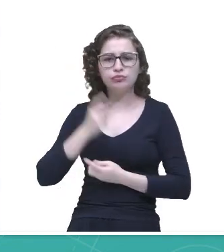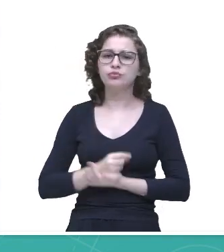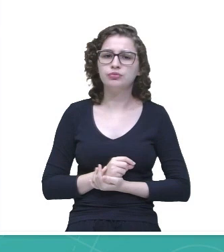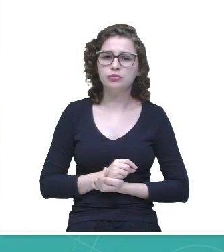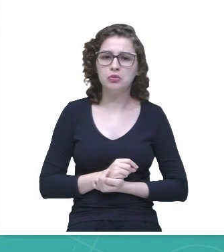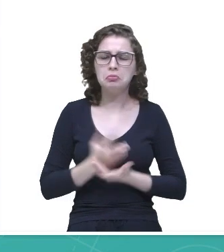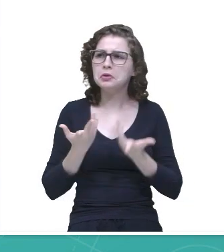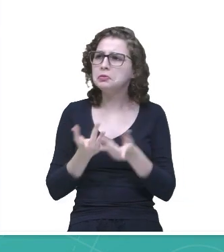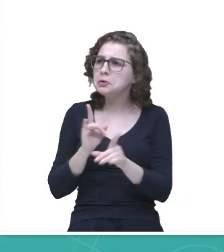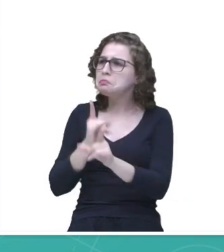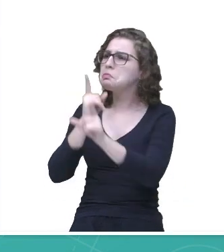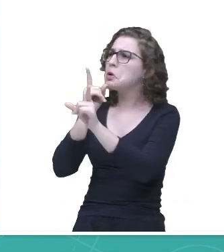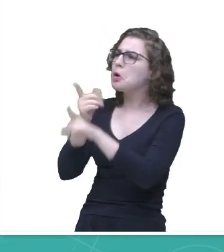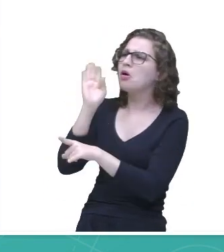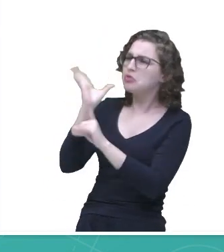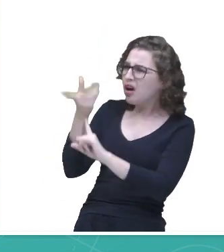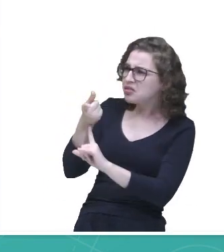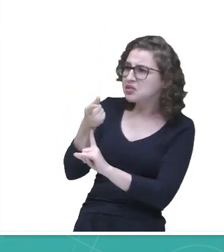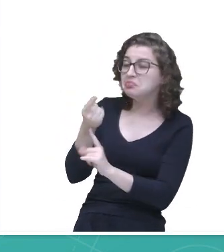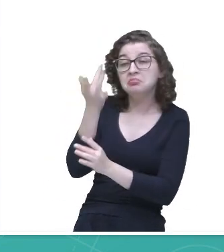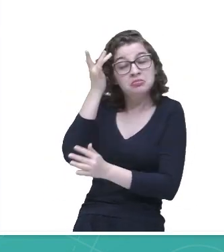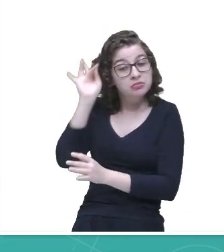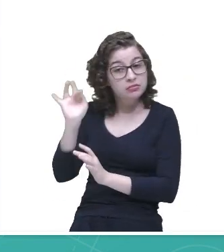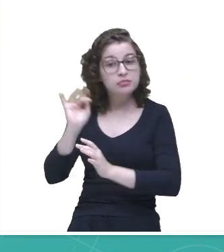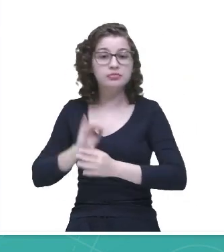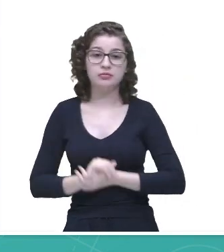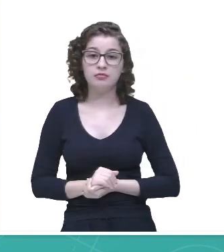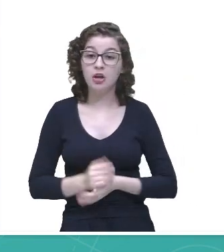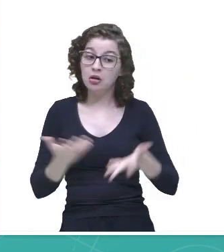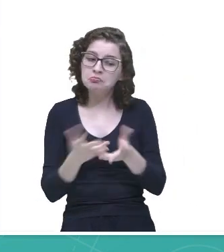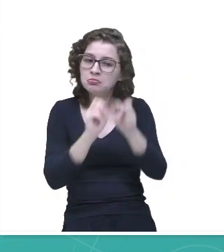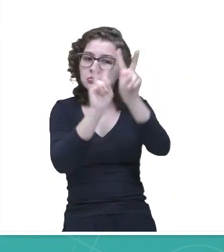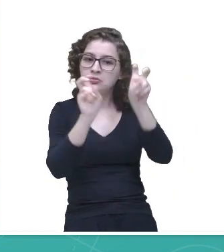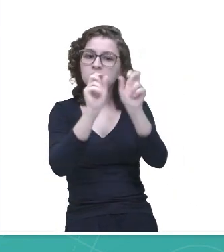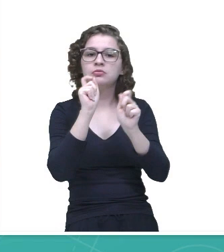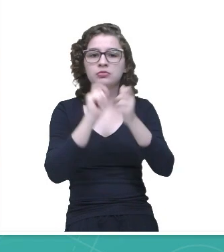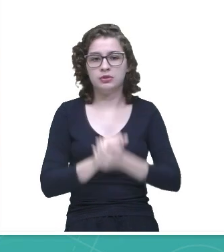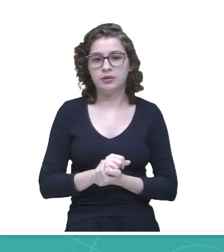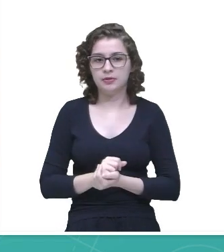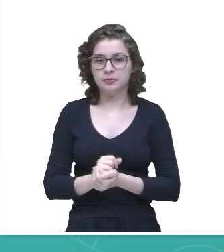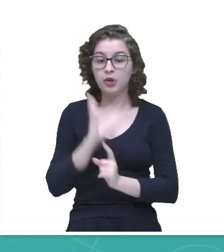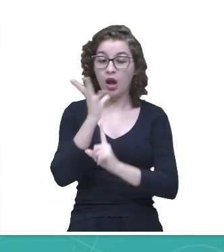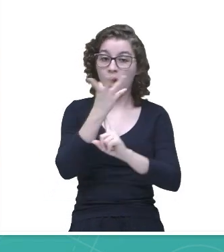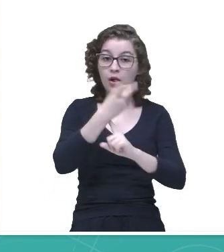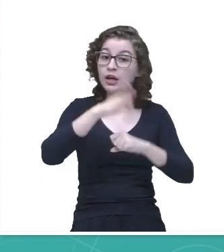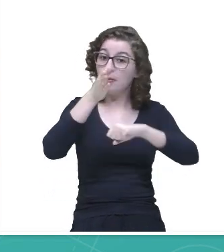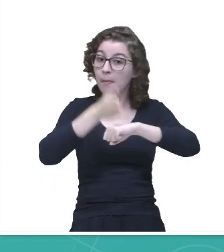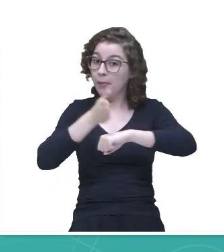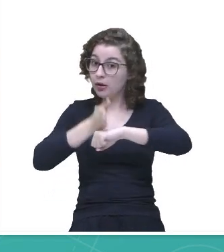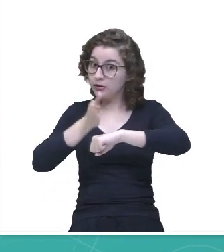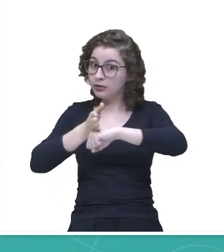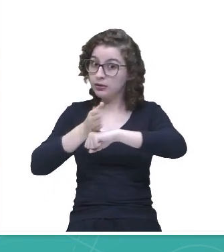nós nem percebemos. Mas aí nós vamos falar da arte, de um conteúdo que fala o seguinte: arte